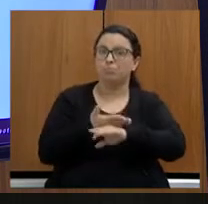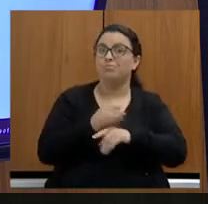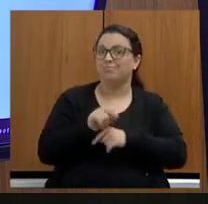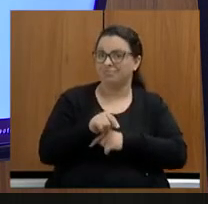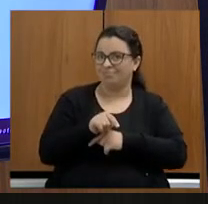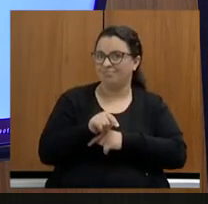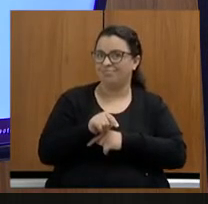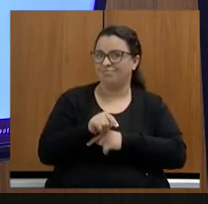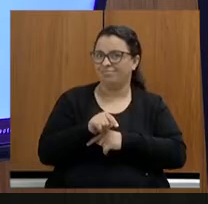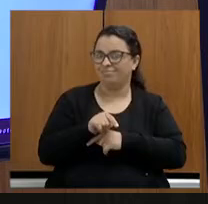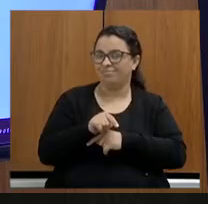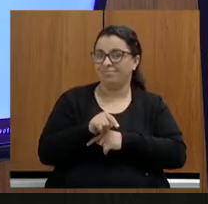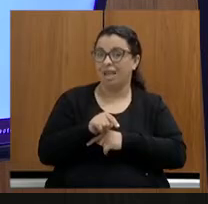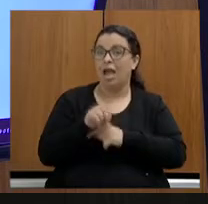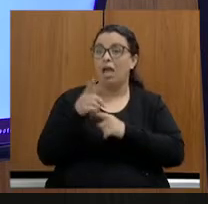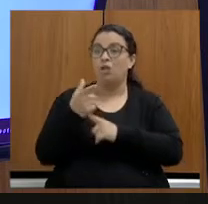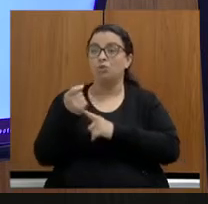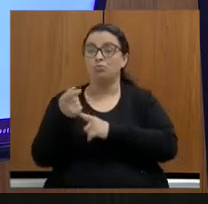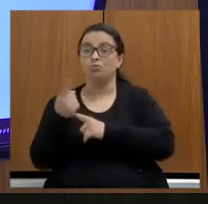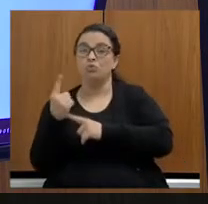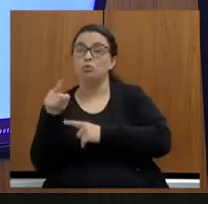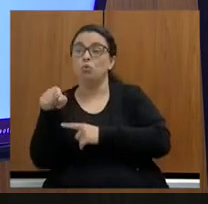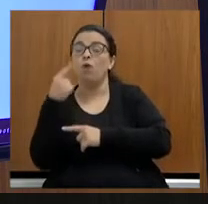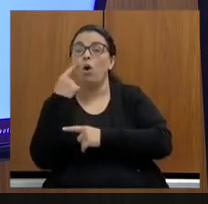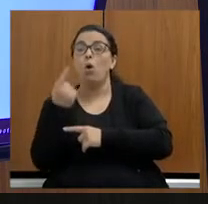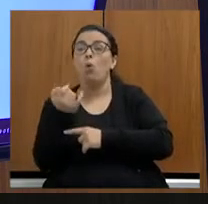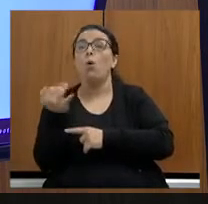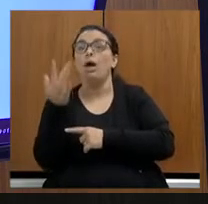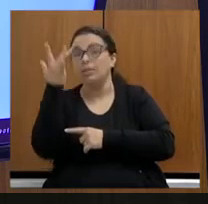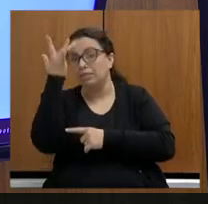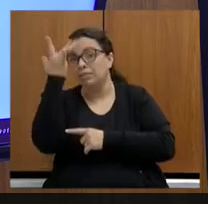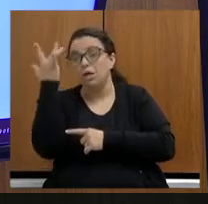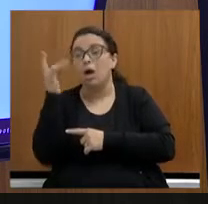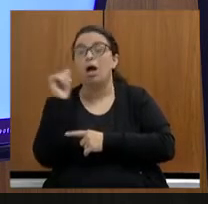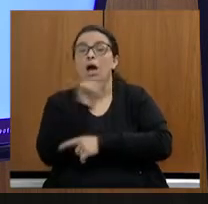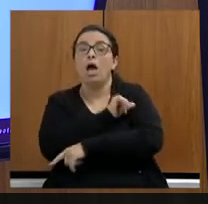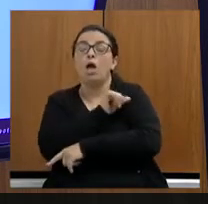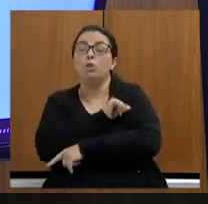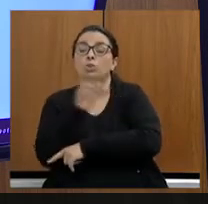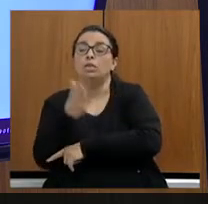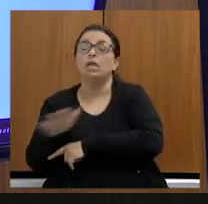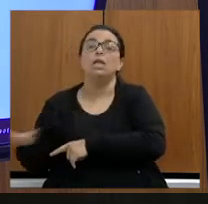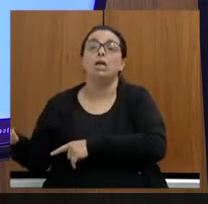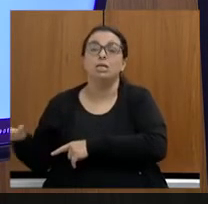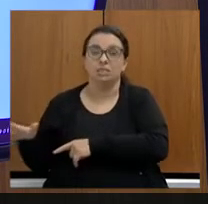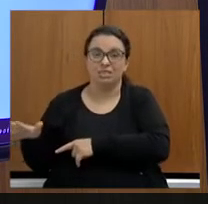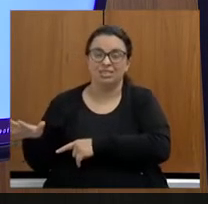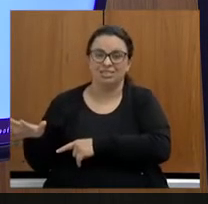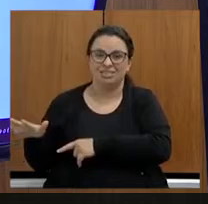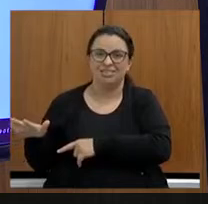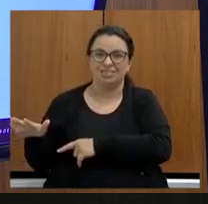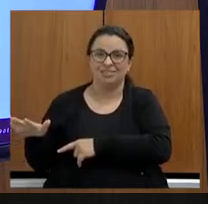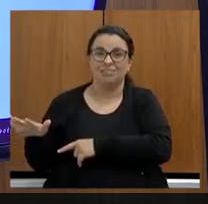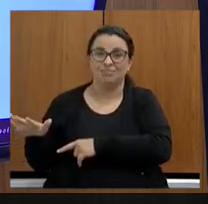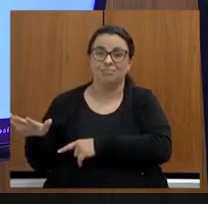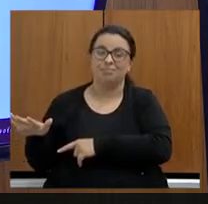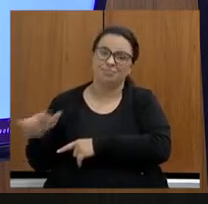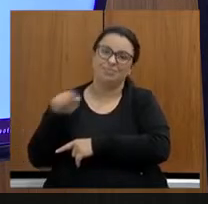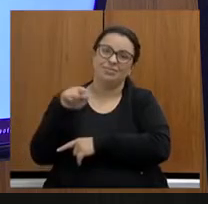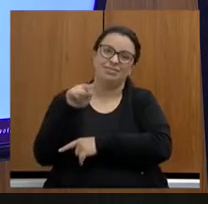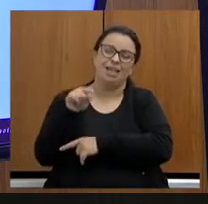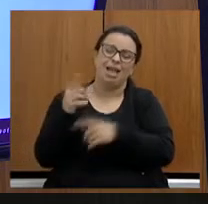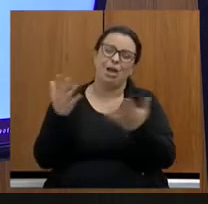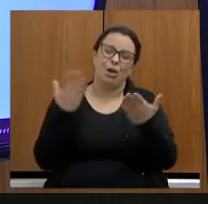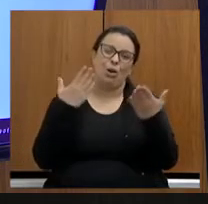Olha lá para quanto que foi em 2021 mais de 59 mil crianças é esse Assembleia compara